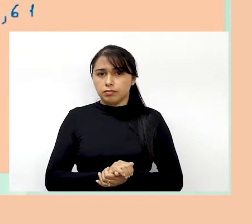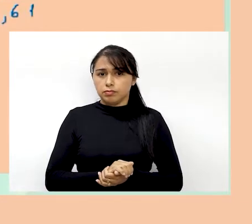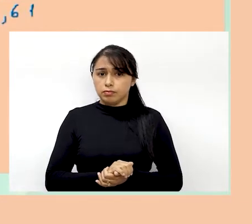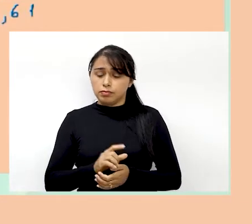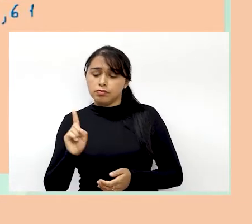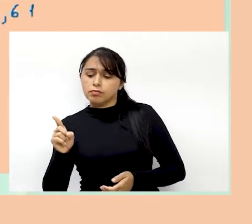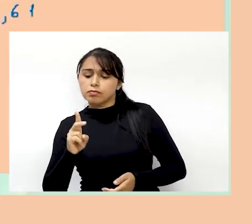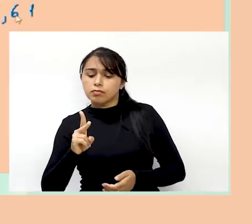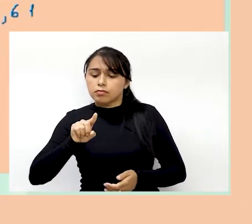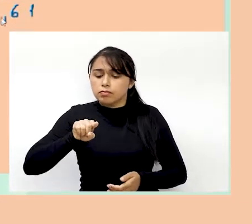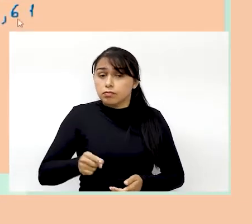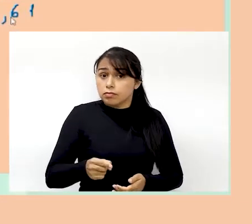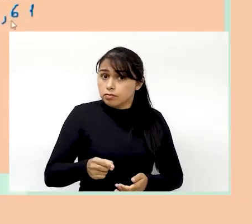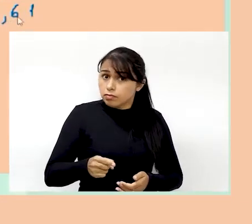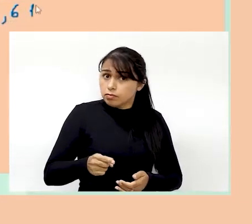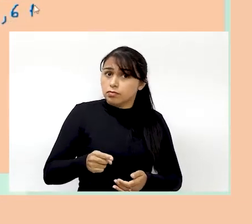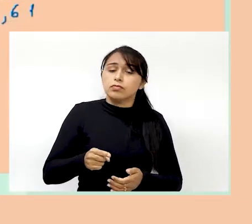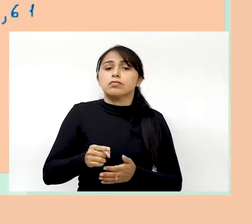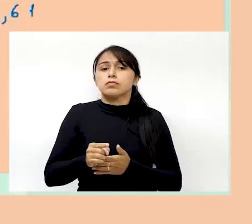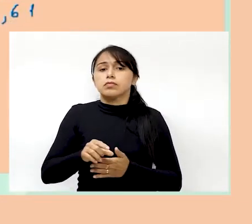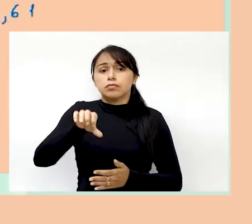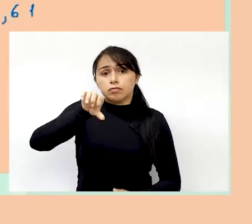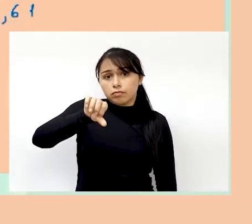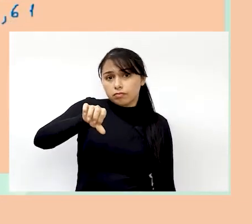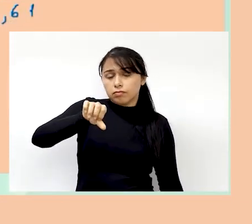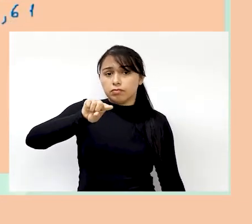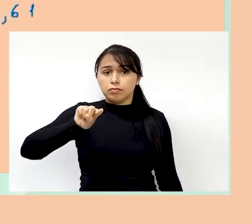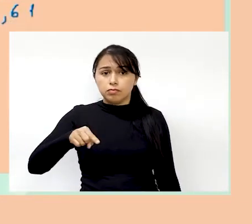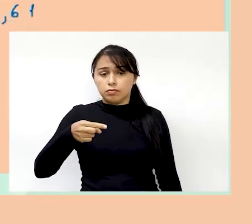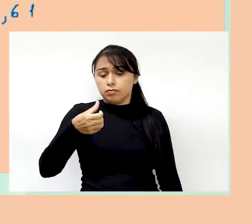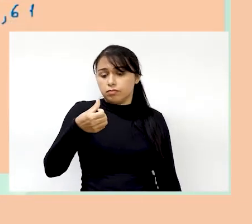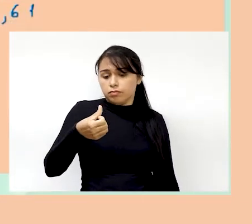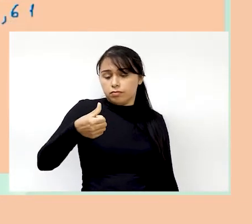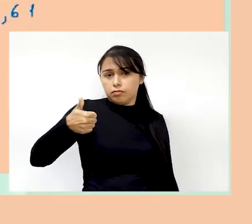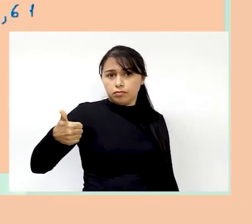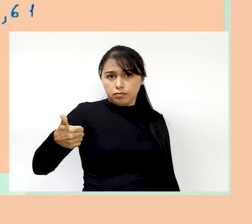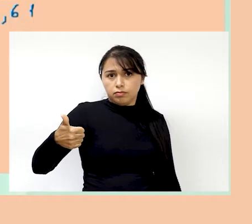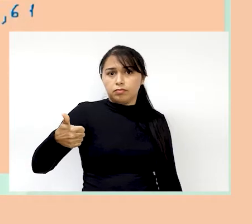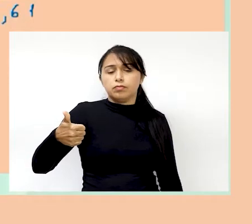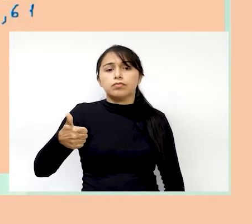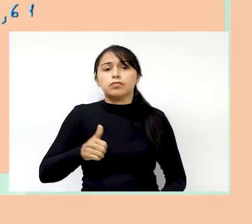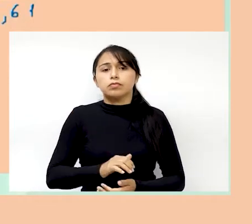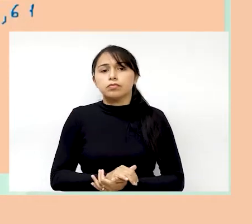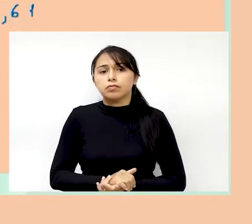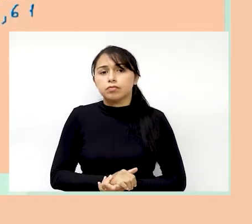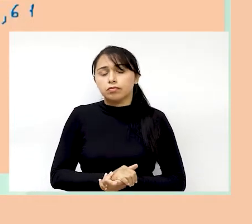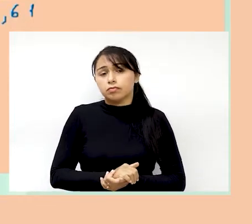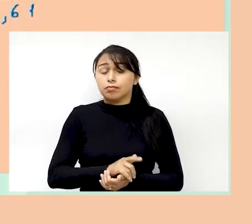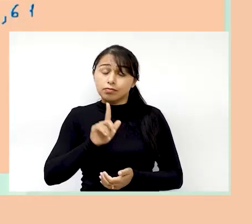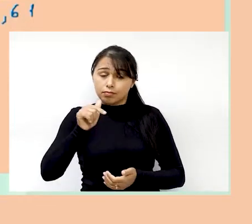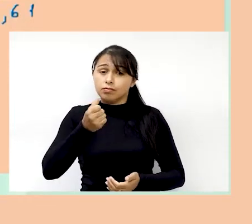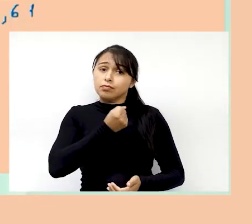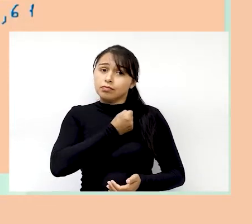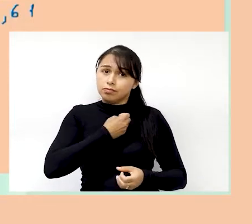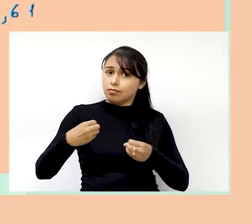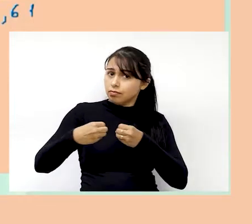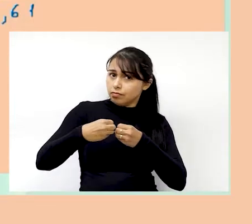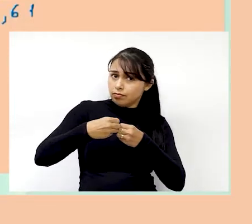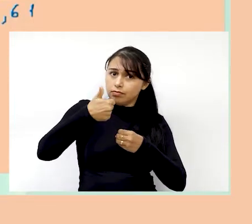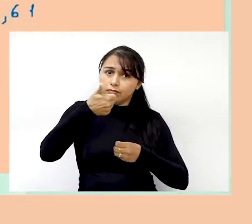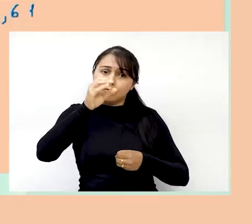casas depois da vírgula, então 9,61. Então, já chegou próximo de 10, né? Vamos ver